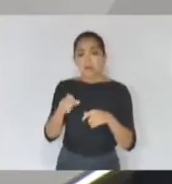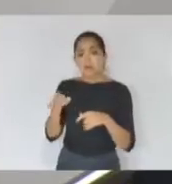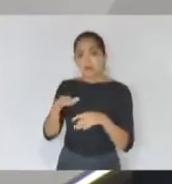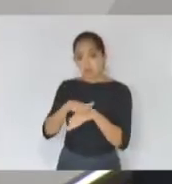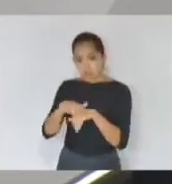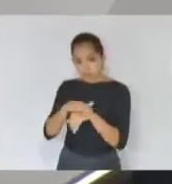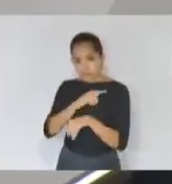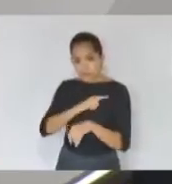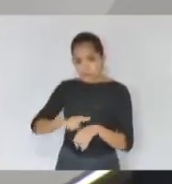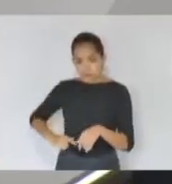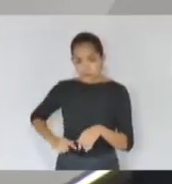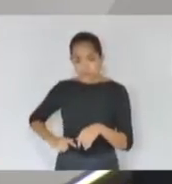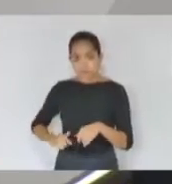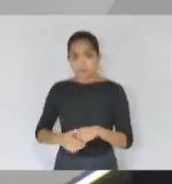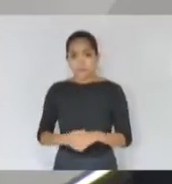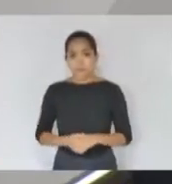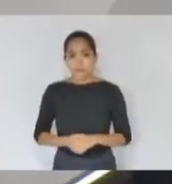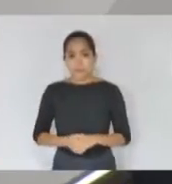obrigada.